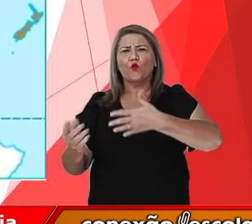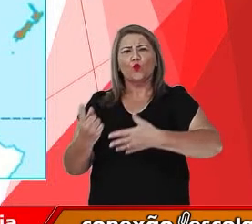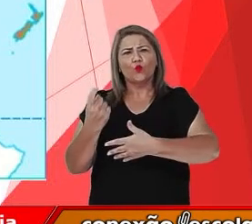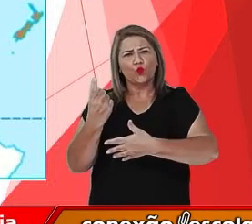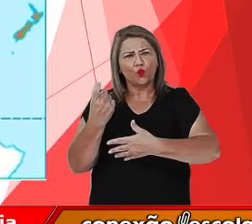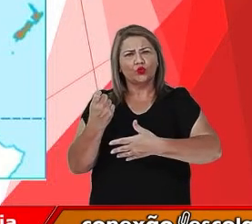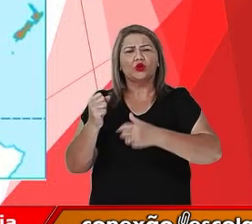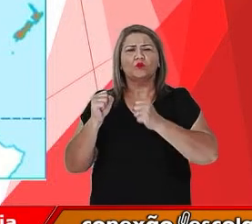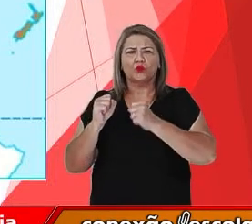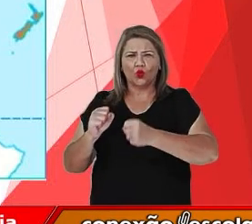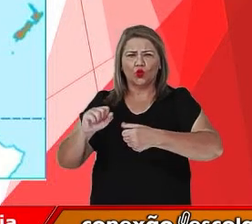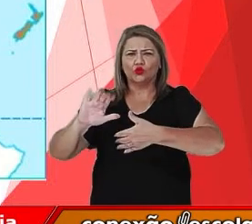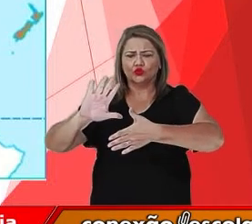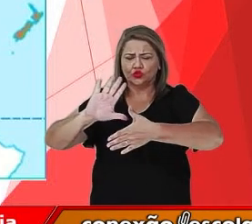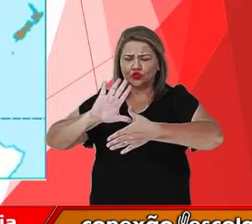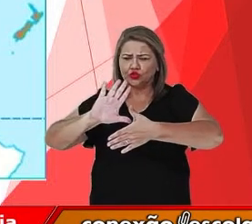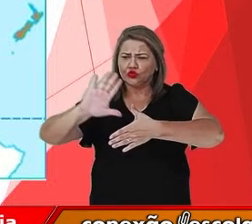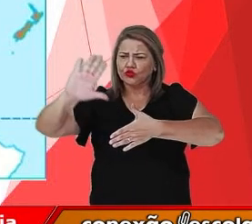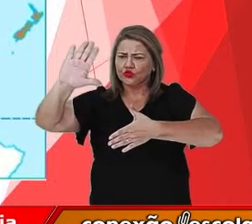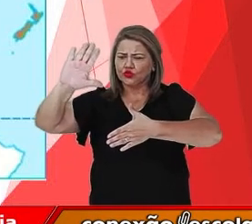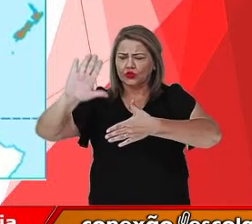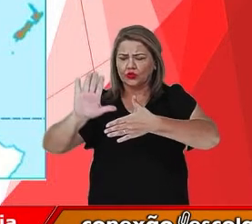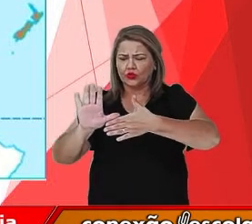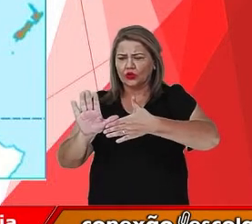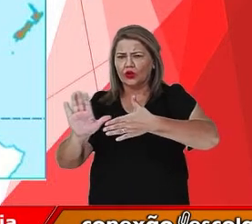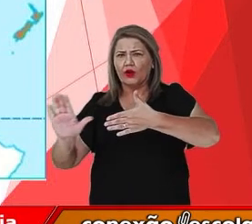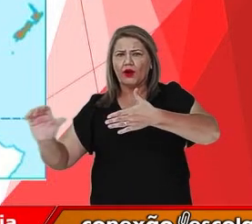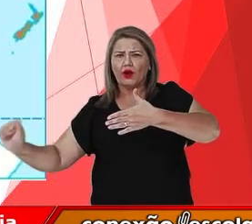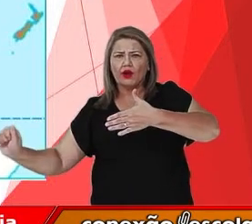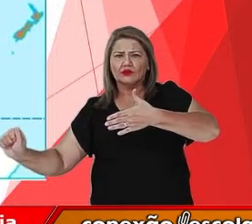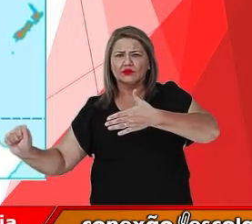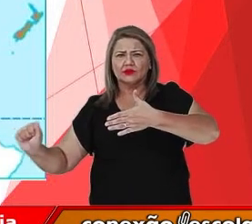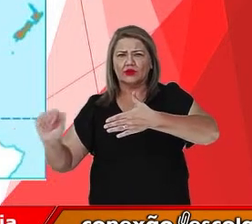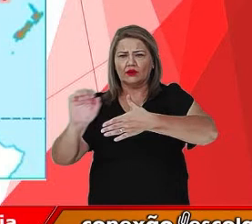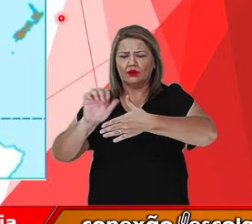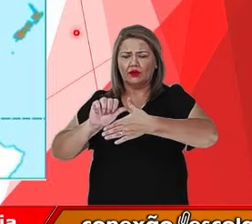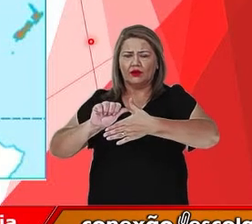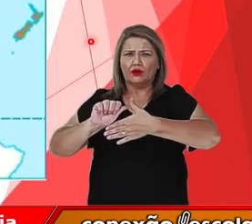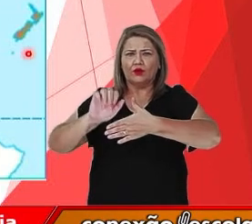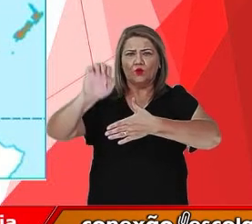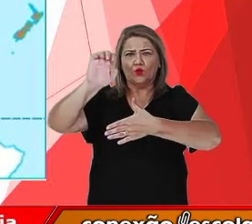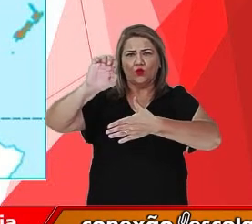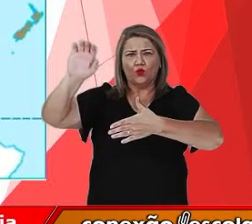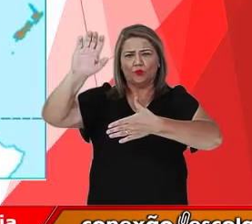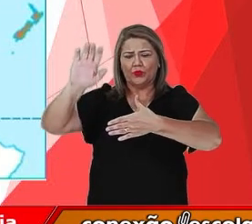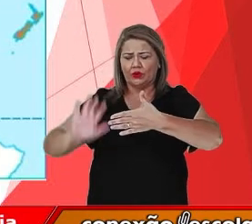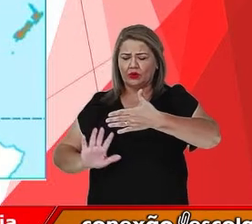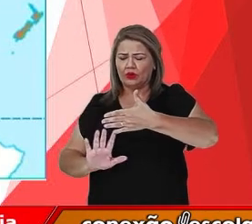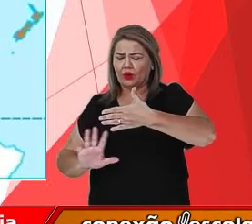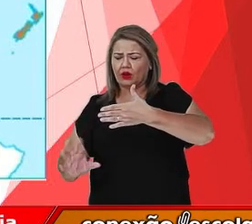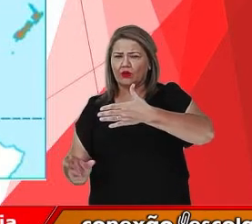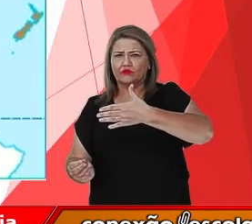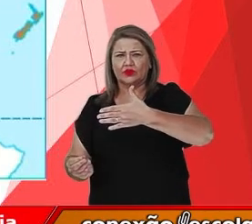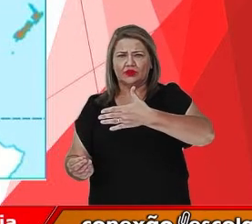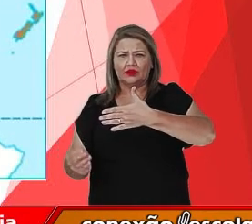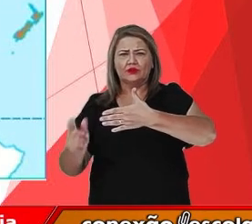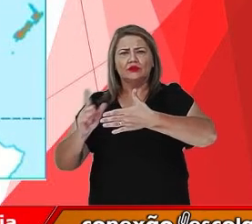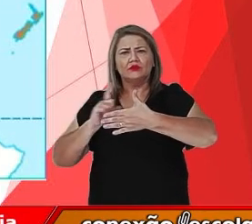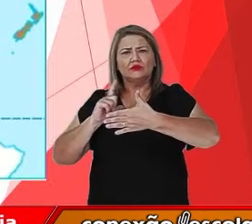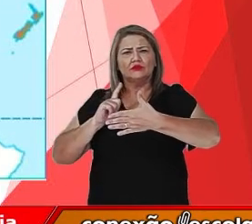ser dividida em Europa, Ásia e África. Temos aqui o continente